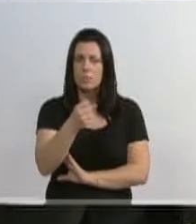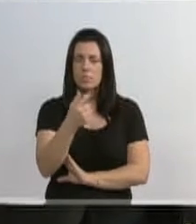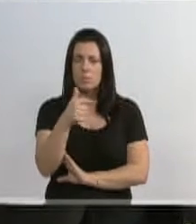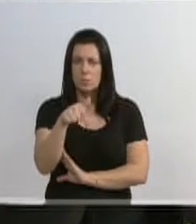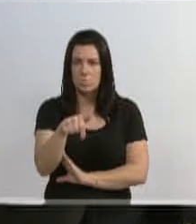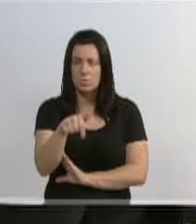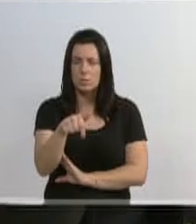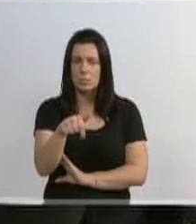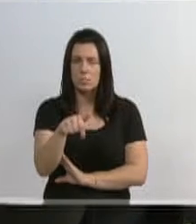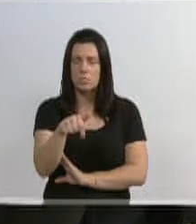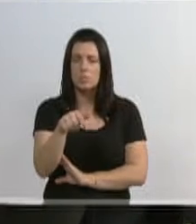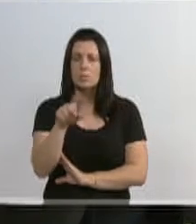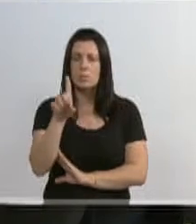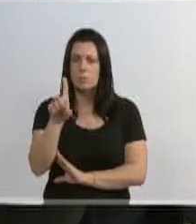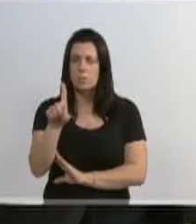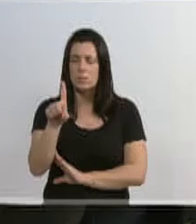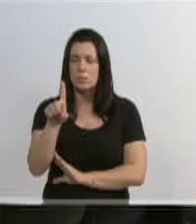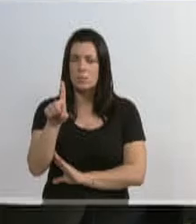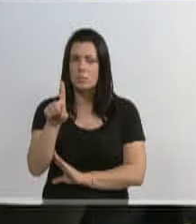1687 e